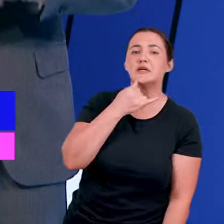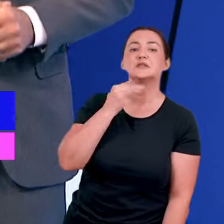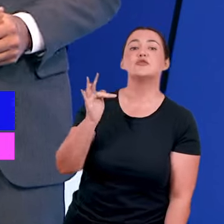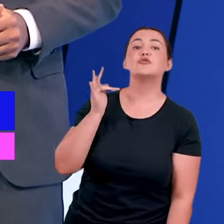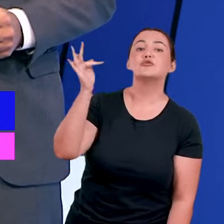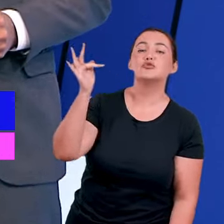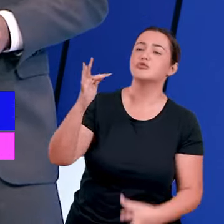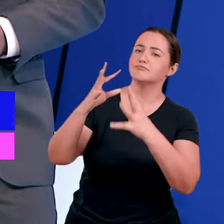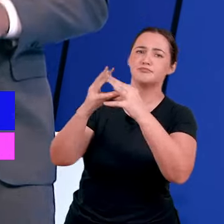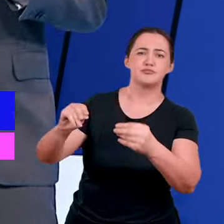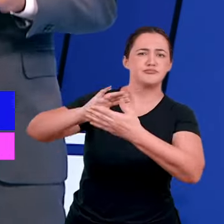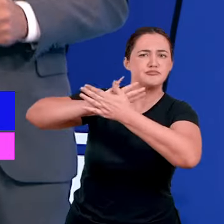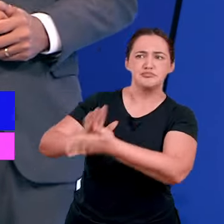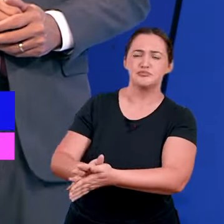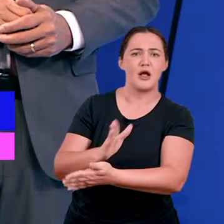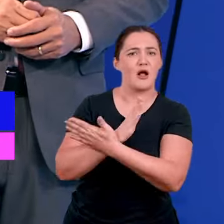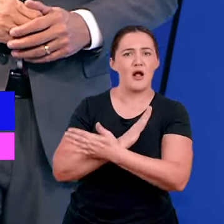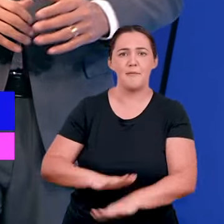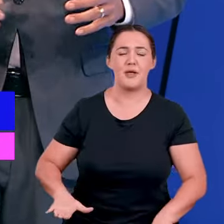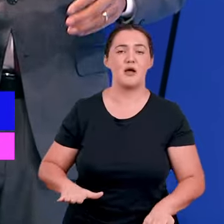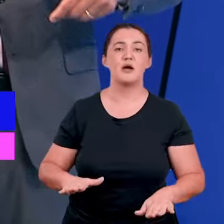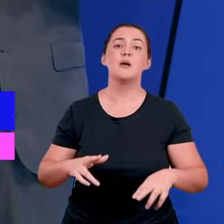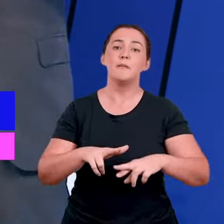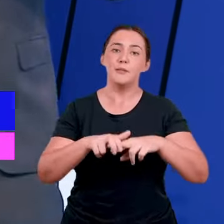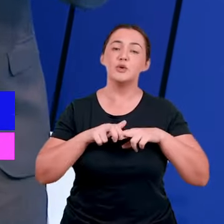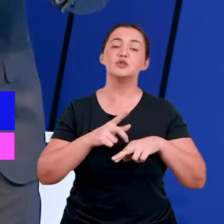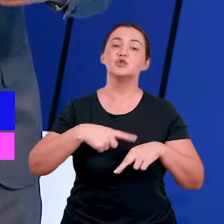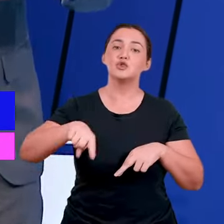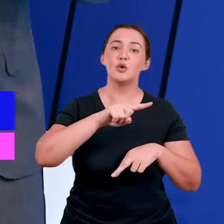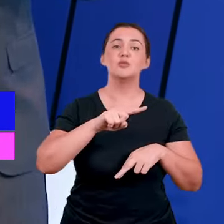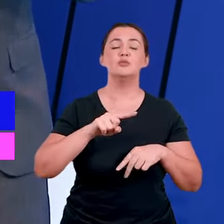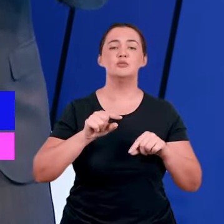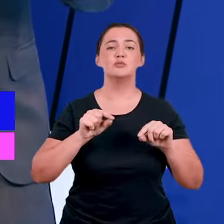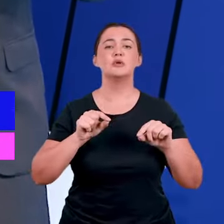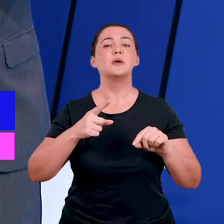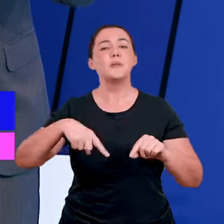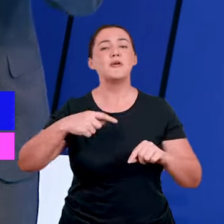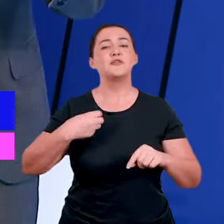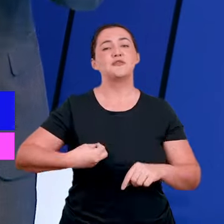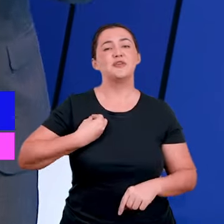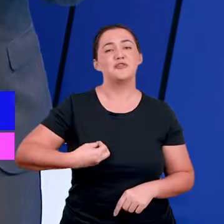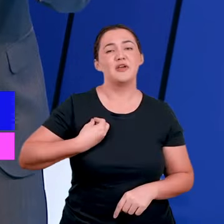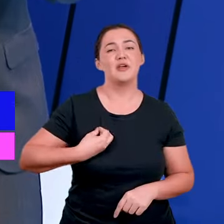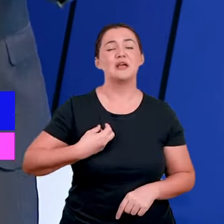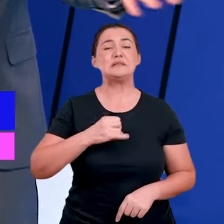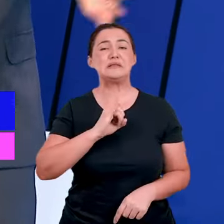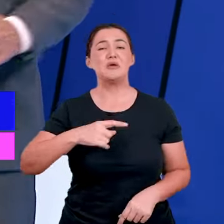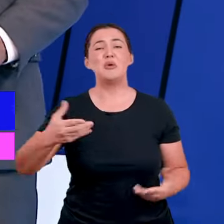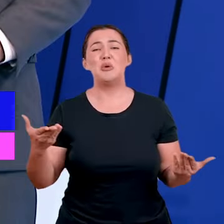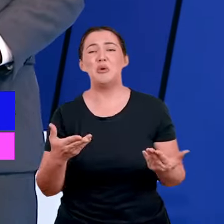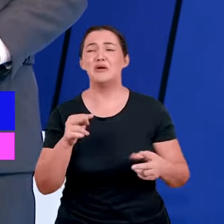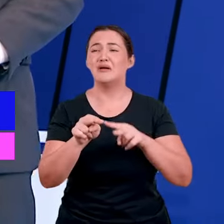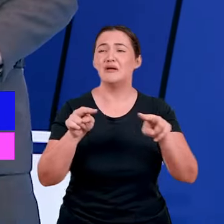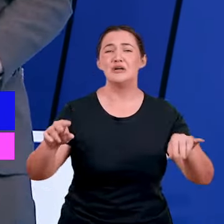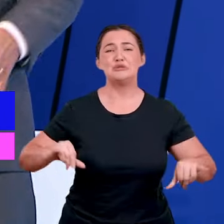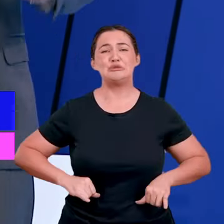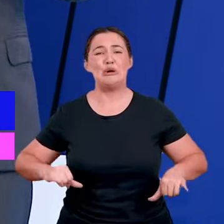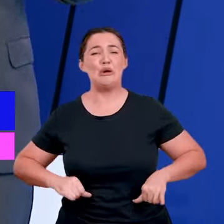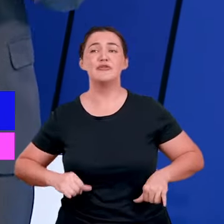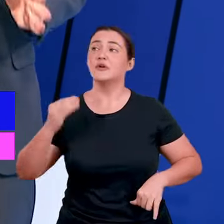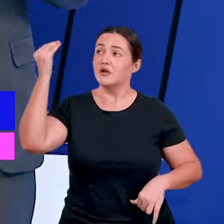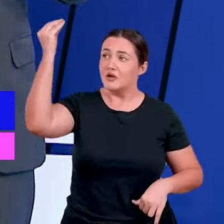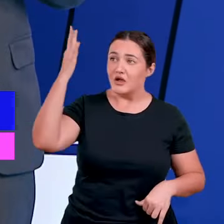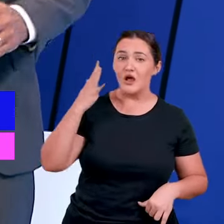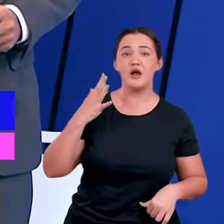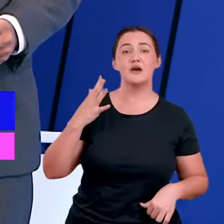para o sofrimento. A graça de Deus é que nos motiva a continuar vivendo neste mundo sem perder a esperança, porque